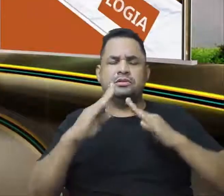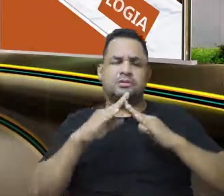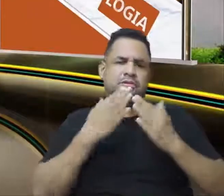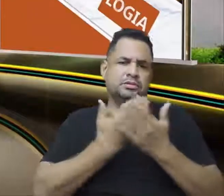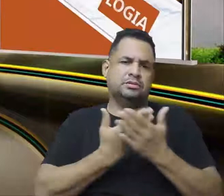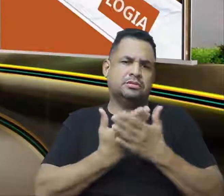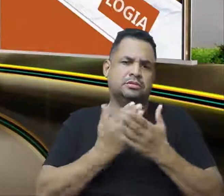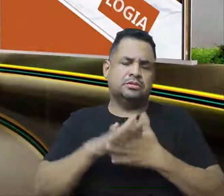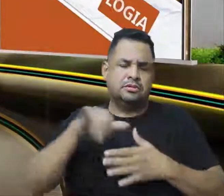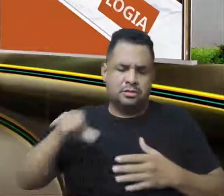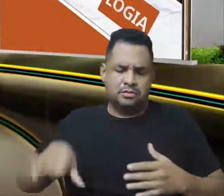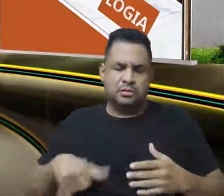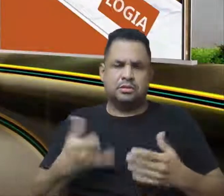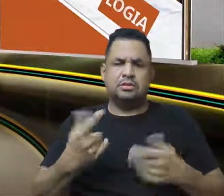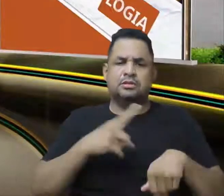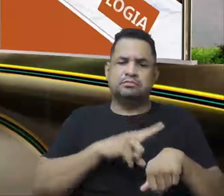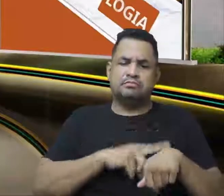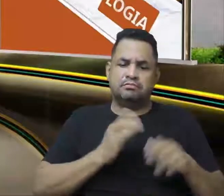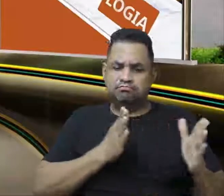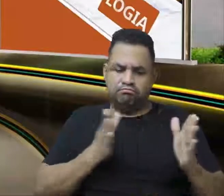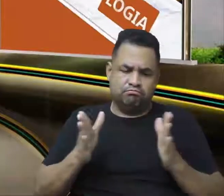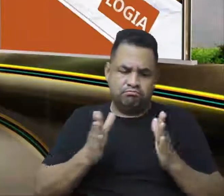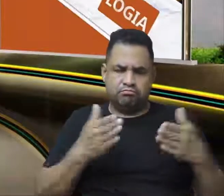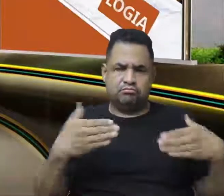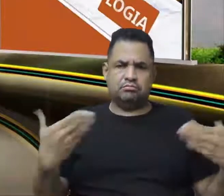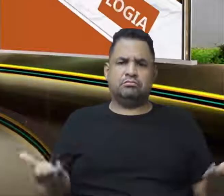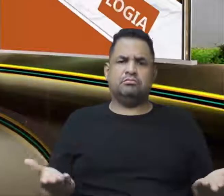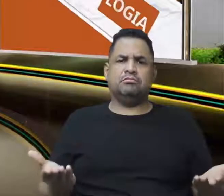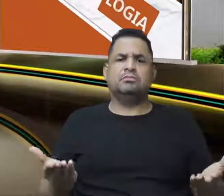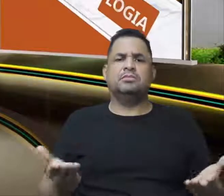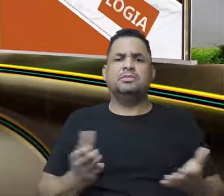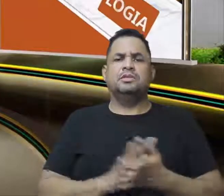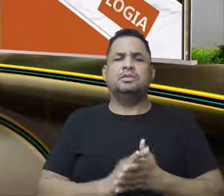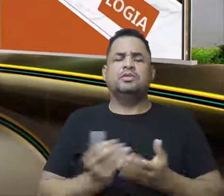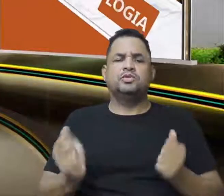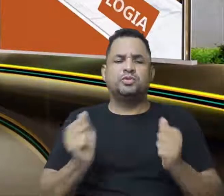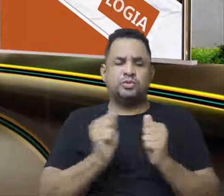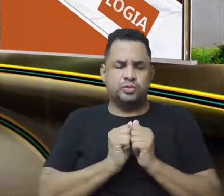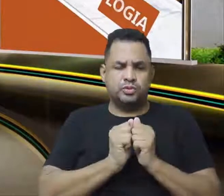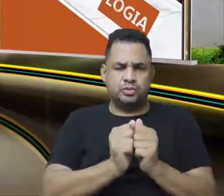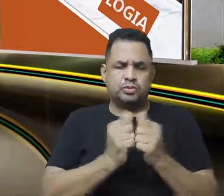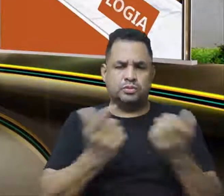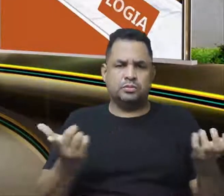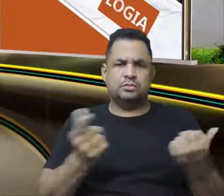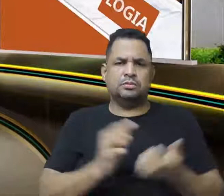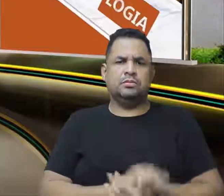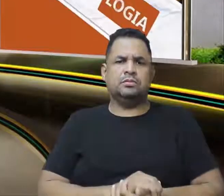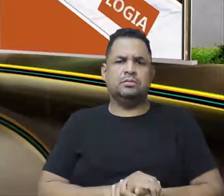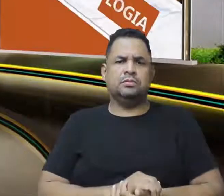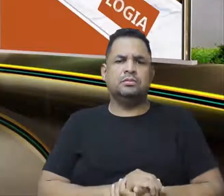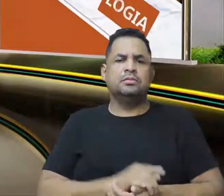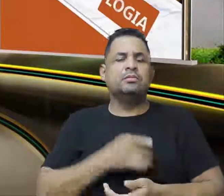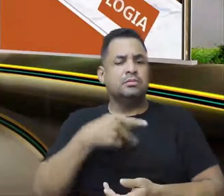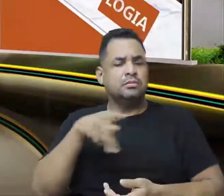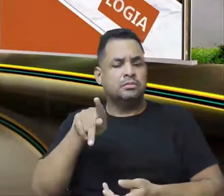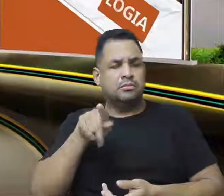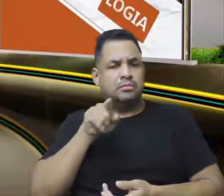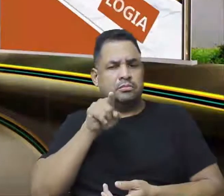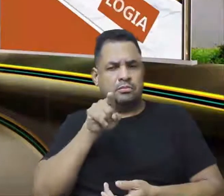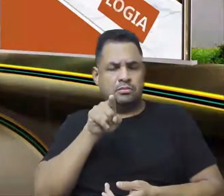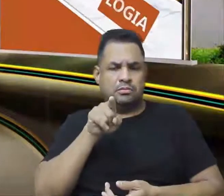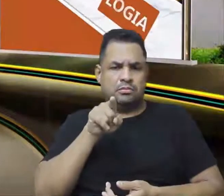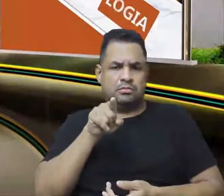complicado então aproveita esse tempo que vocês estão aqui então com a gente a gente tá junto para vocês